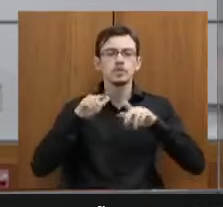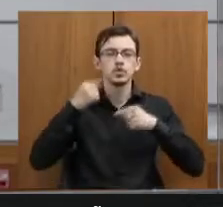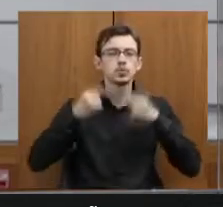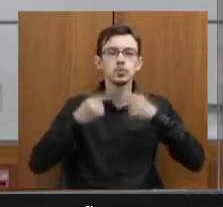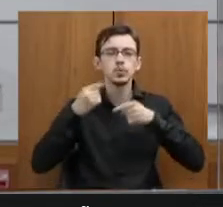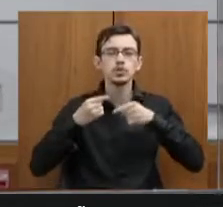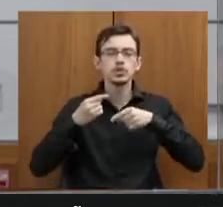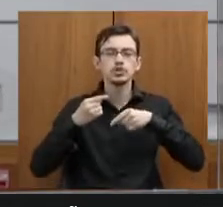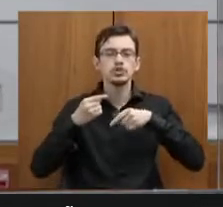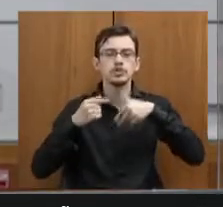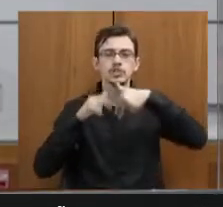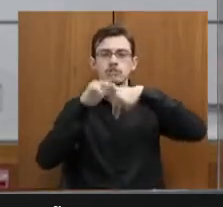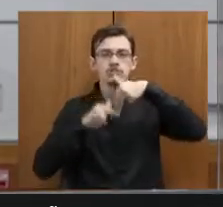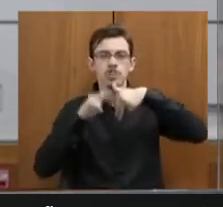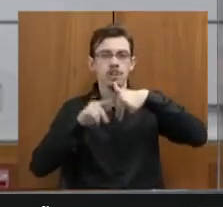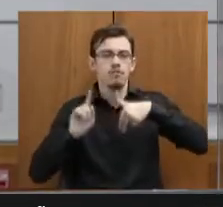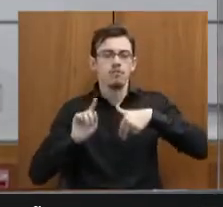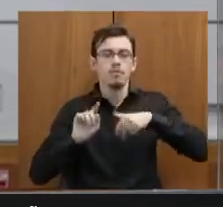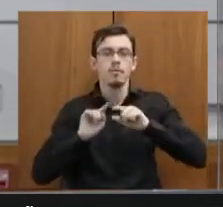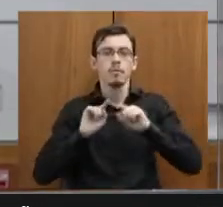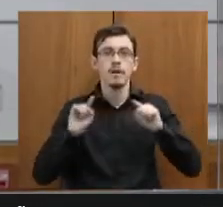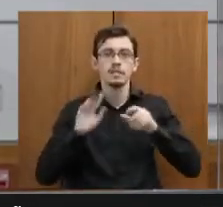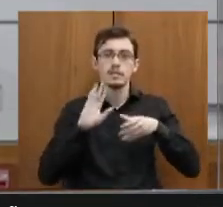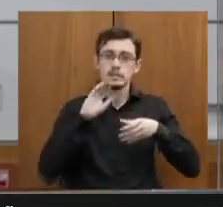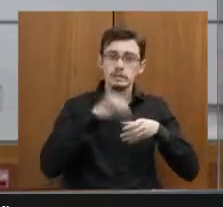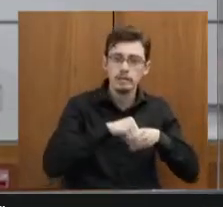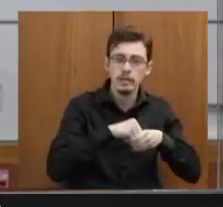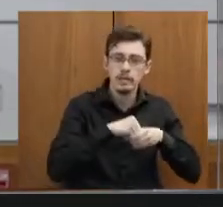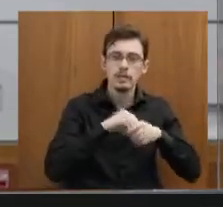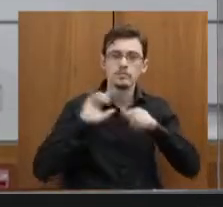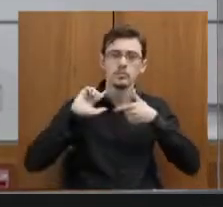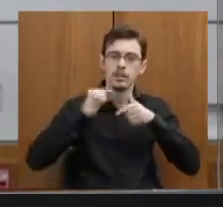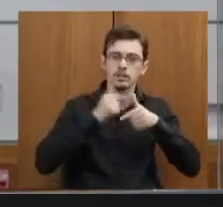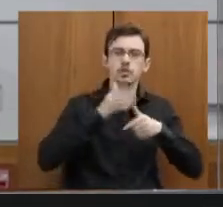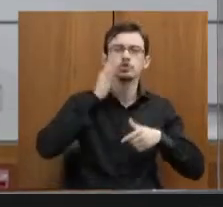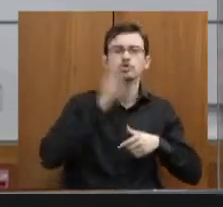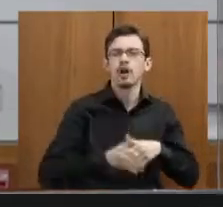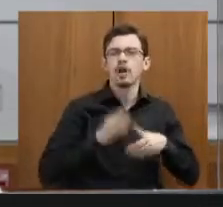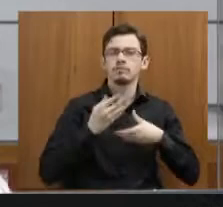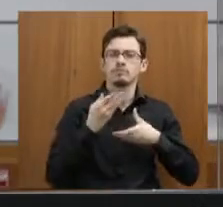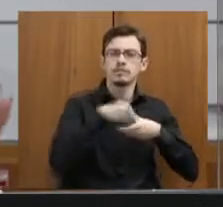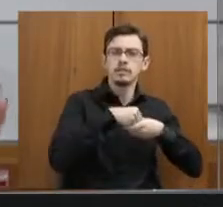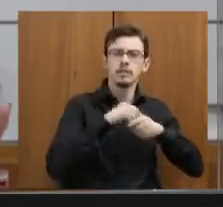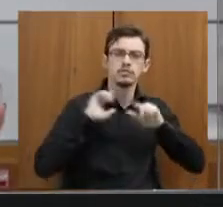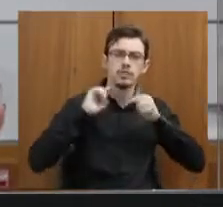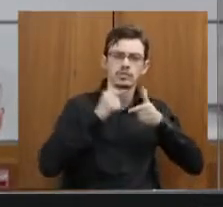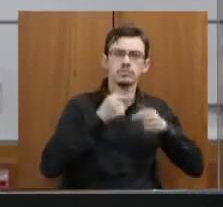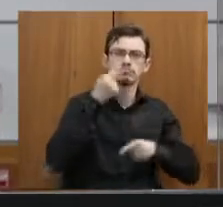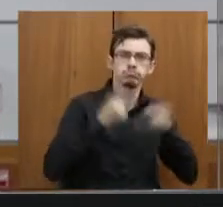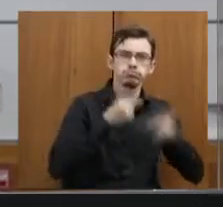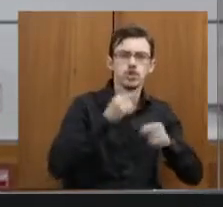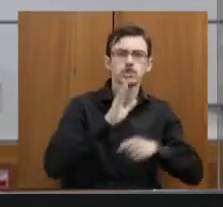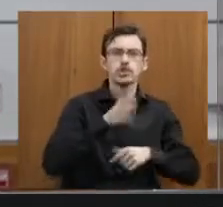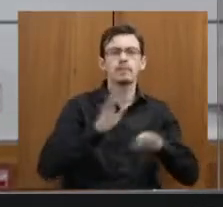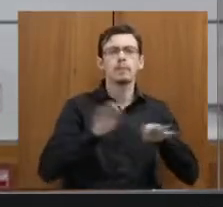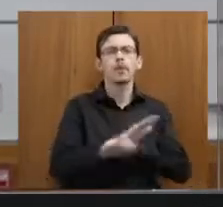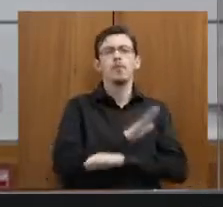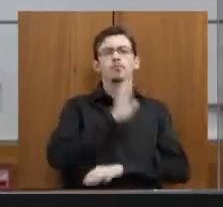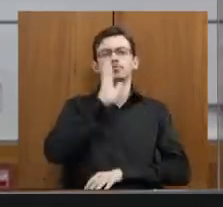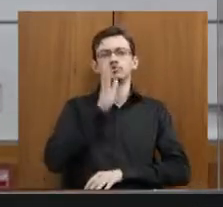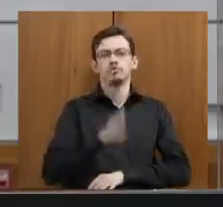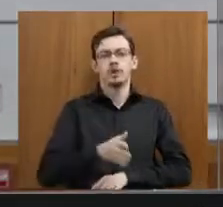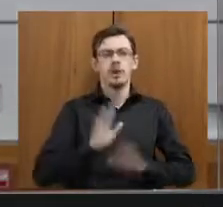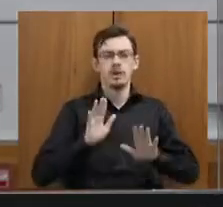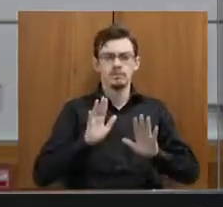não porque eu não estão fazendo isso também muito bem feito dentro das nossas tradições esse diálogo tá ou não tá tá muito bem